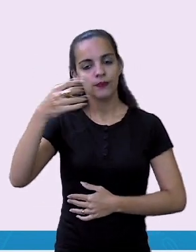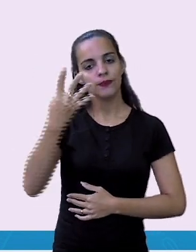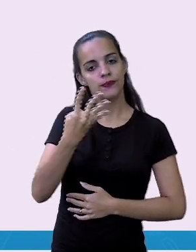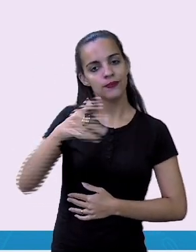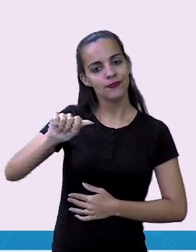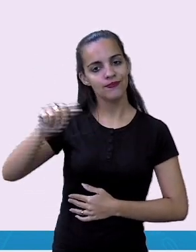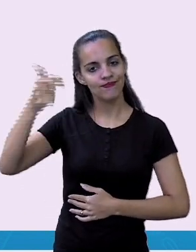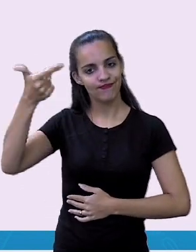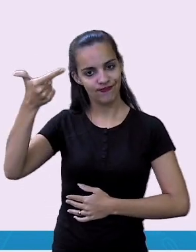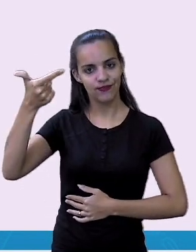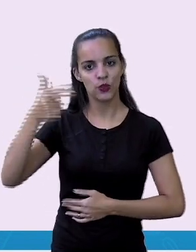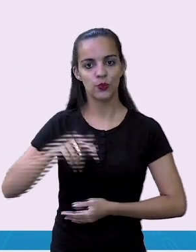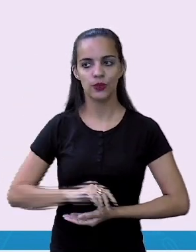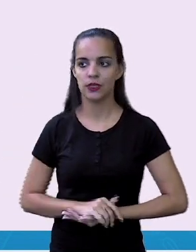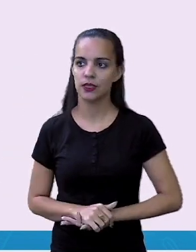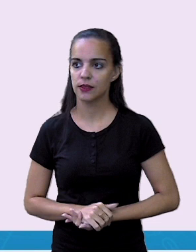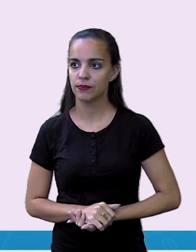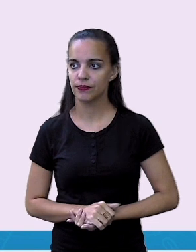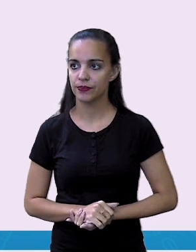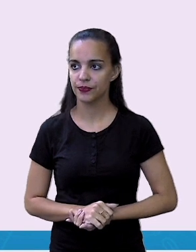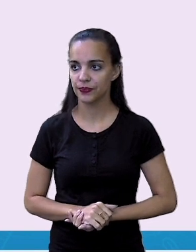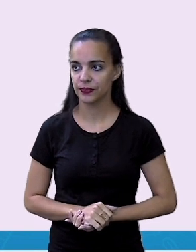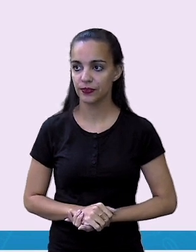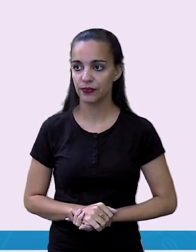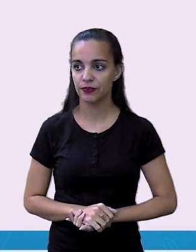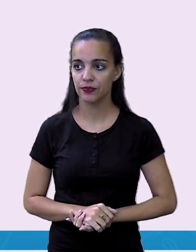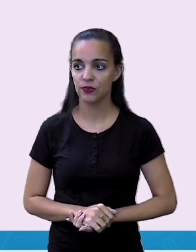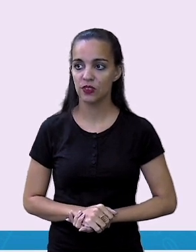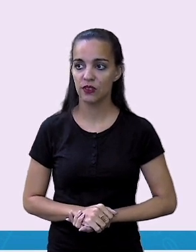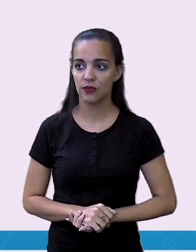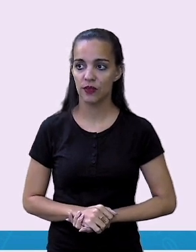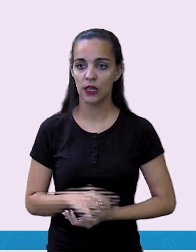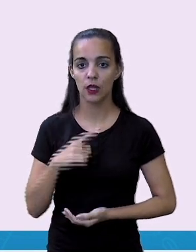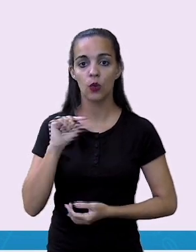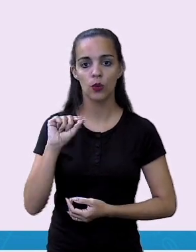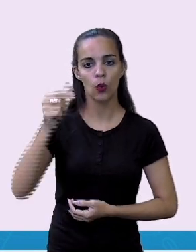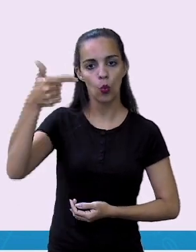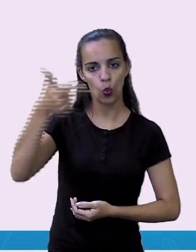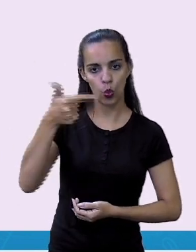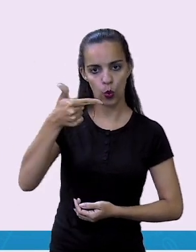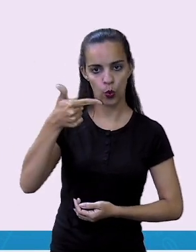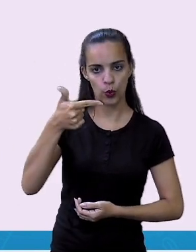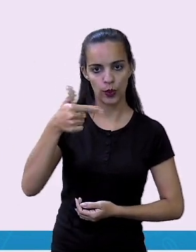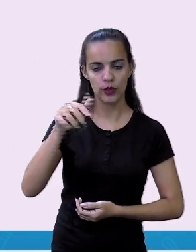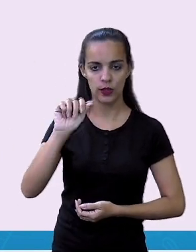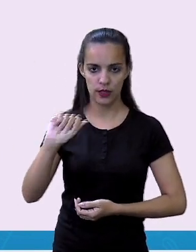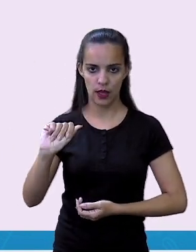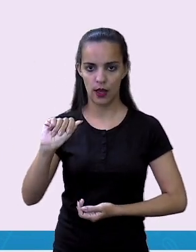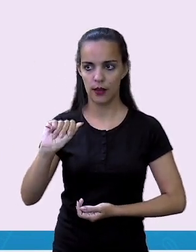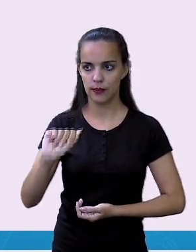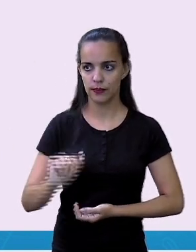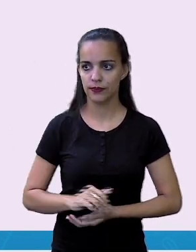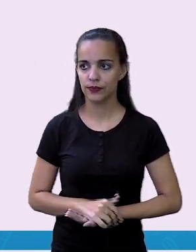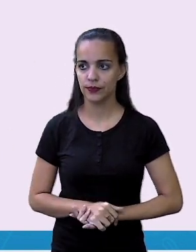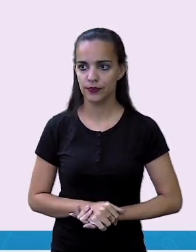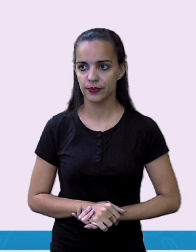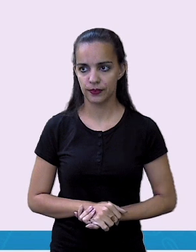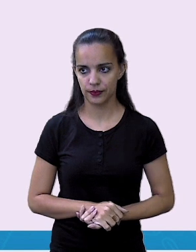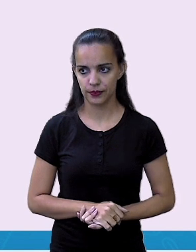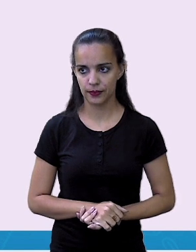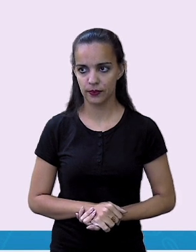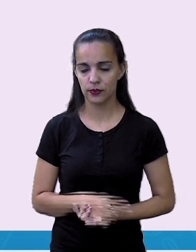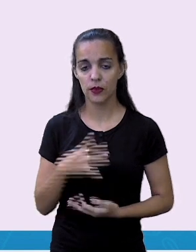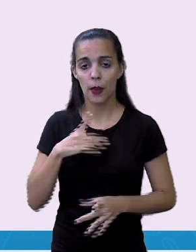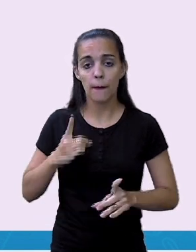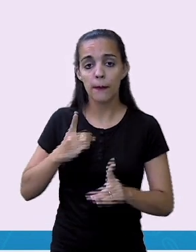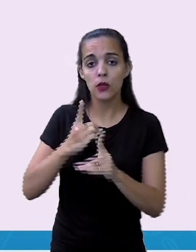4a2. Eu vou encontrar, sai da frente de vocês, 2a. A. Então, o produto da soma